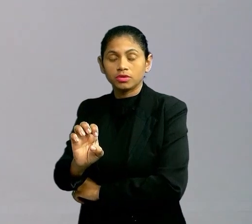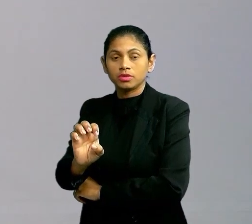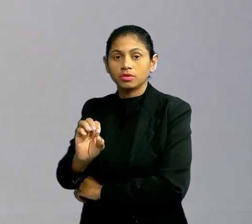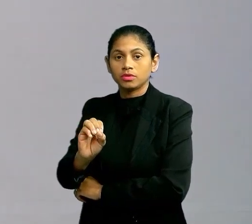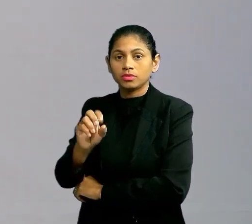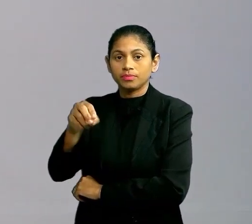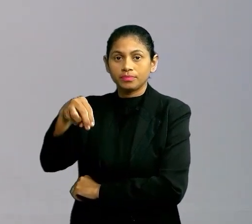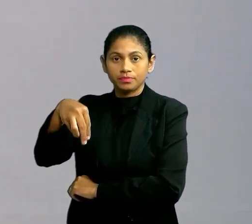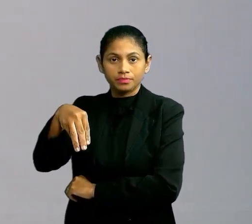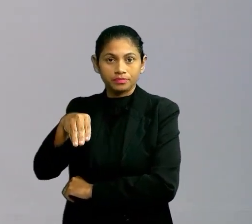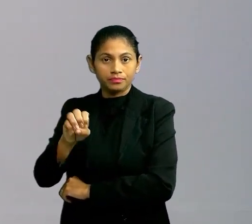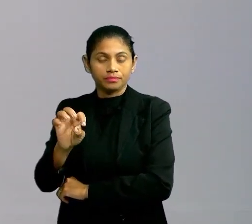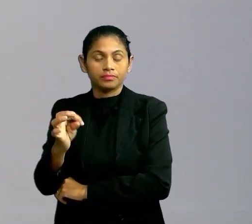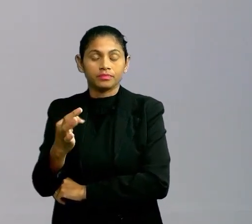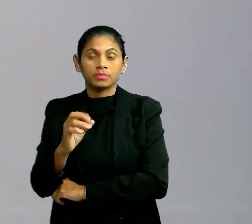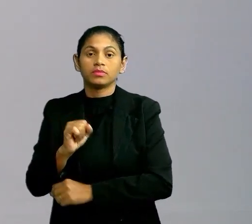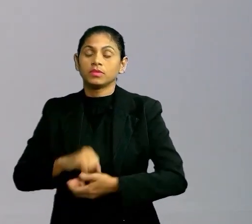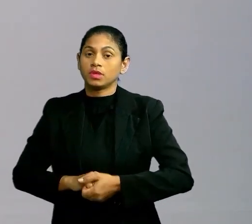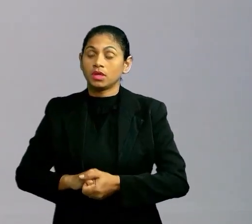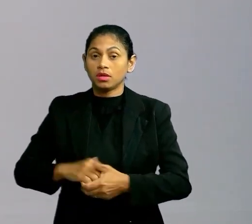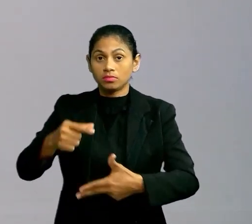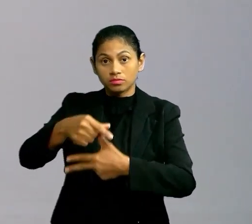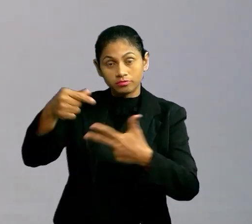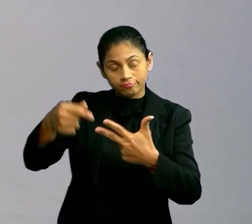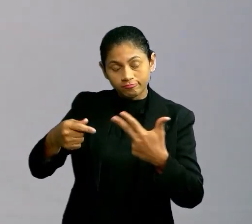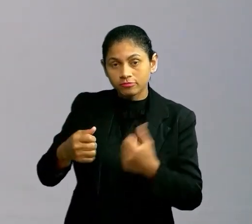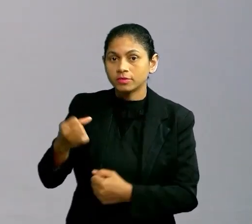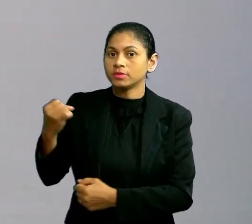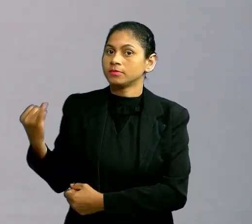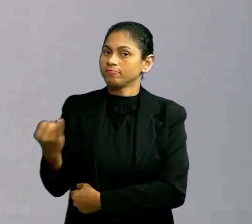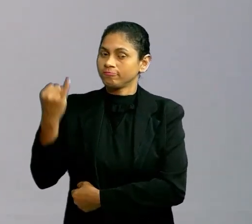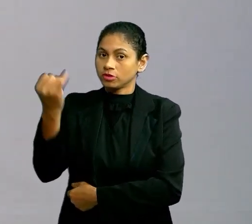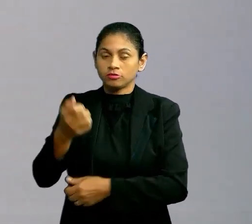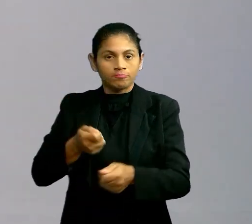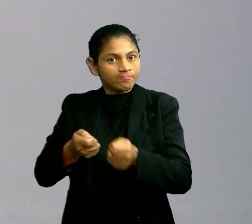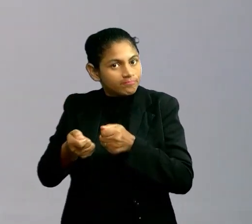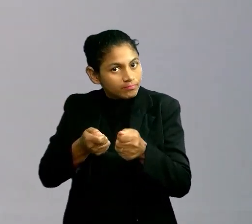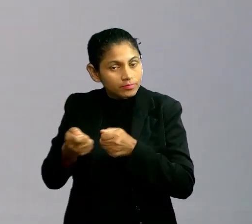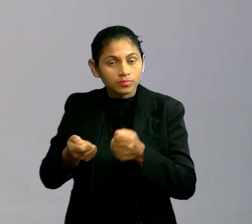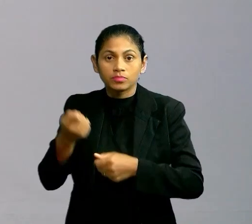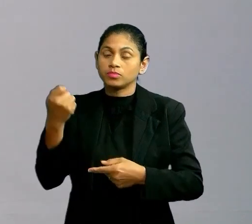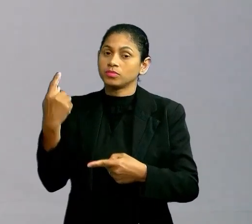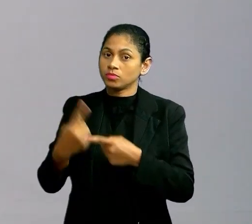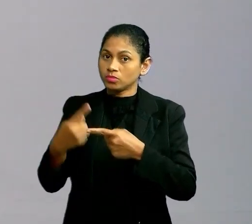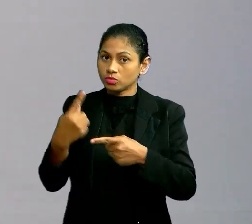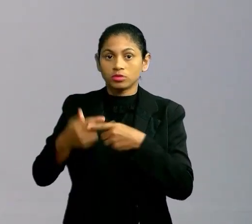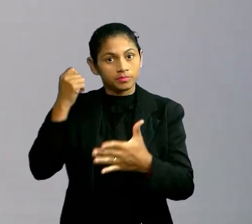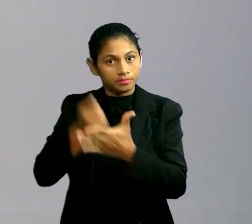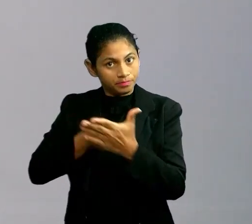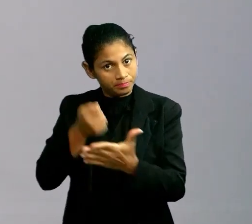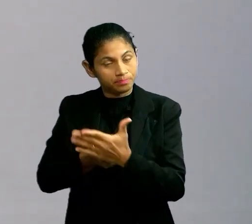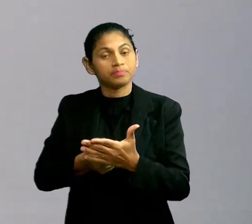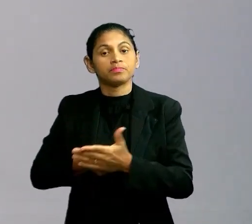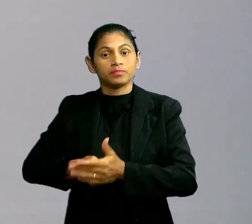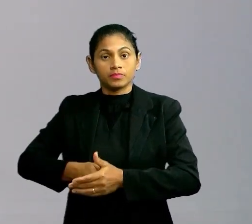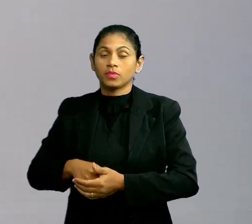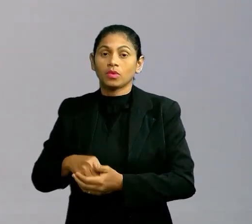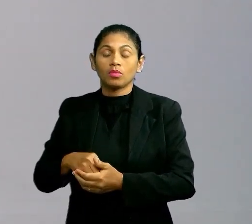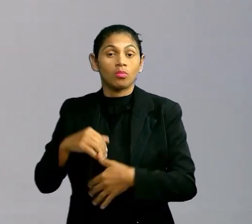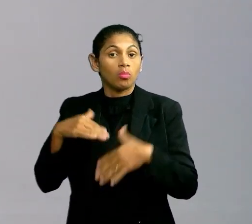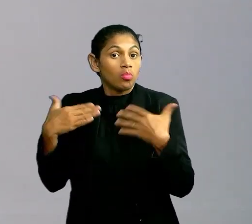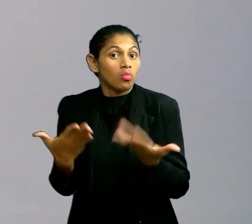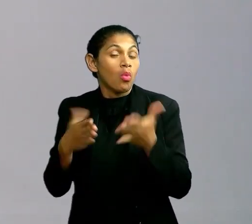Cilindro hoje no Enem é essencial que você domine, porque não cai no Enem, despenca, você tem que dominar mesmo. Então qual é o